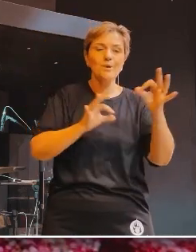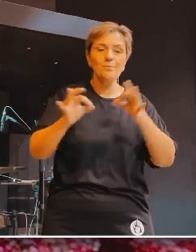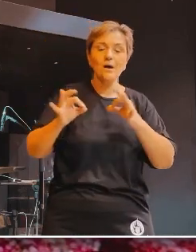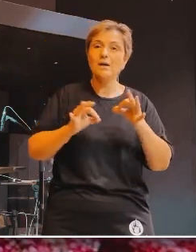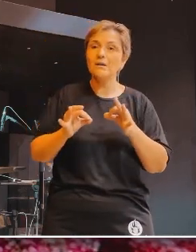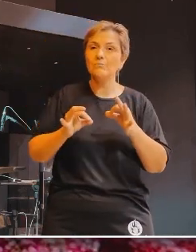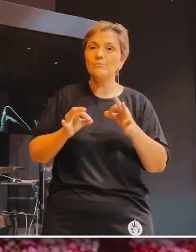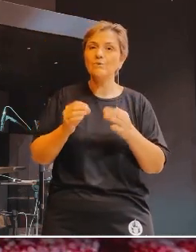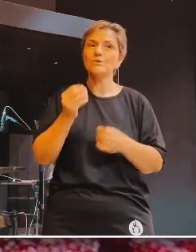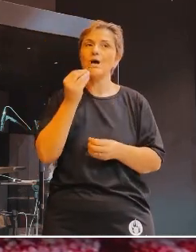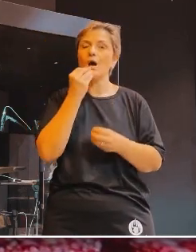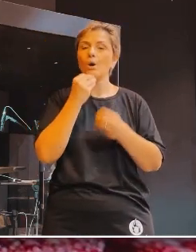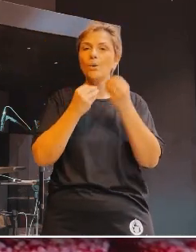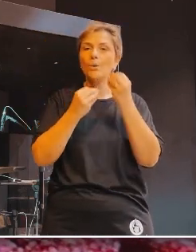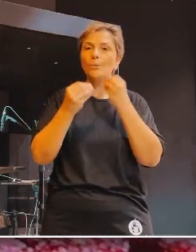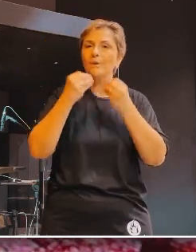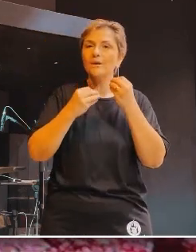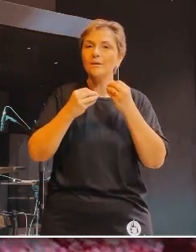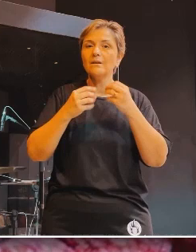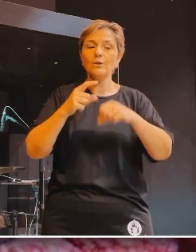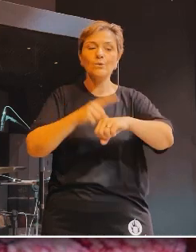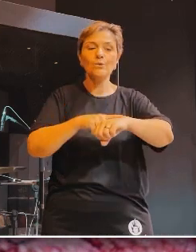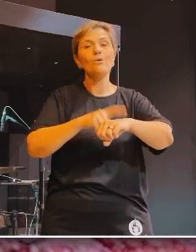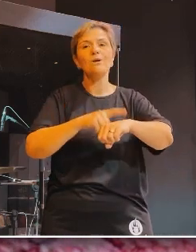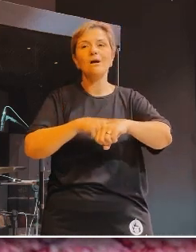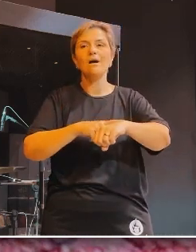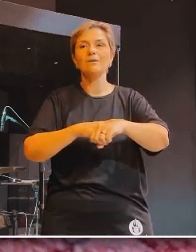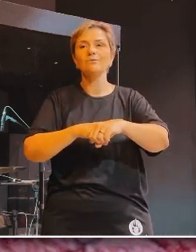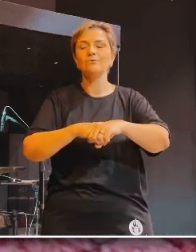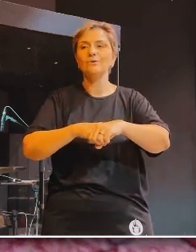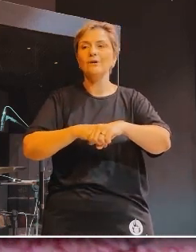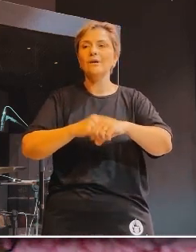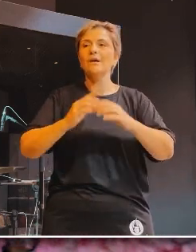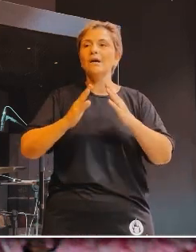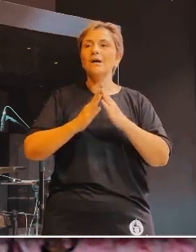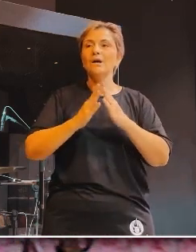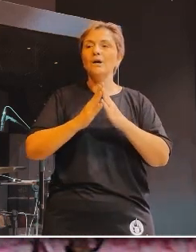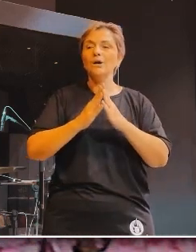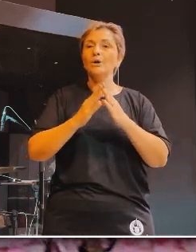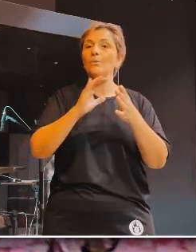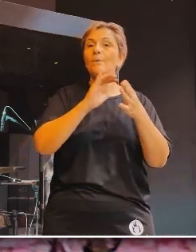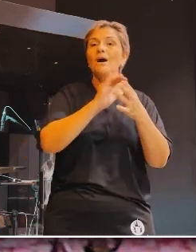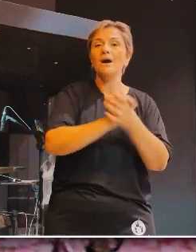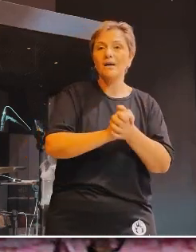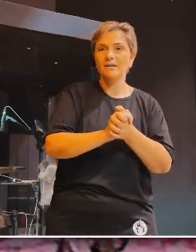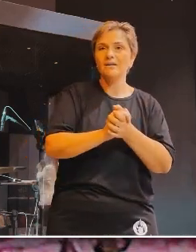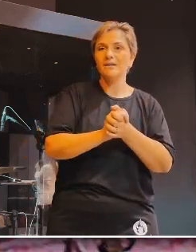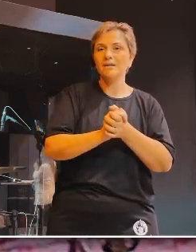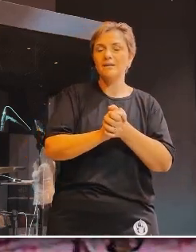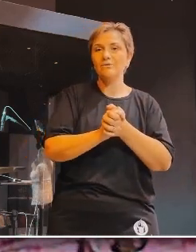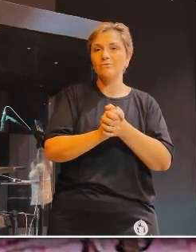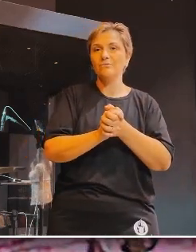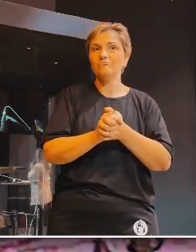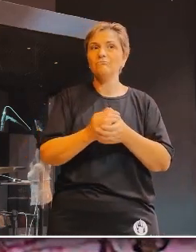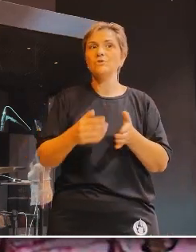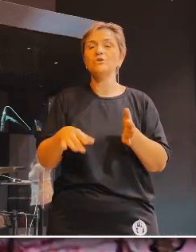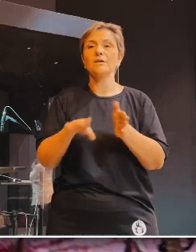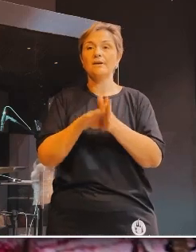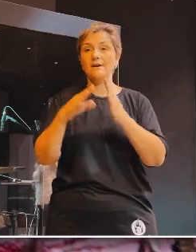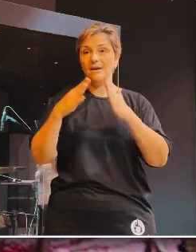e o marido ou o esposo chegassem em casa, estivesse tudo quente. E oferecemos uma bacia para lavar os pés.